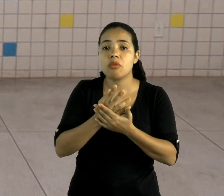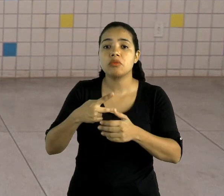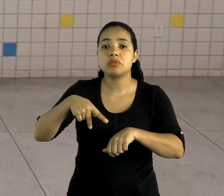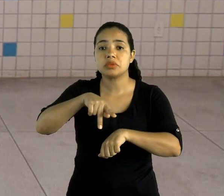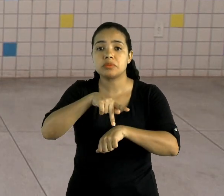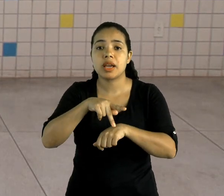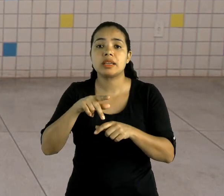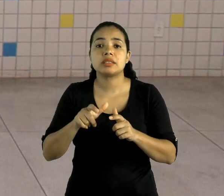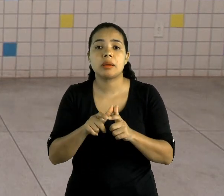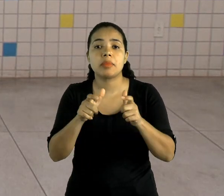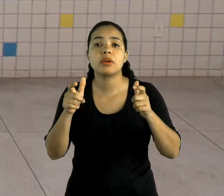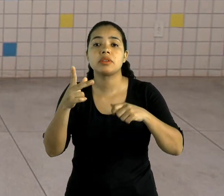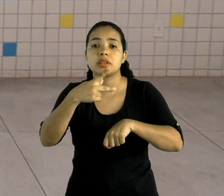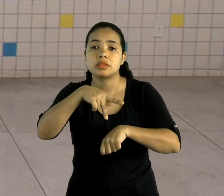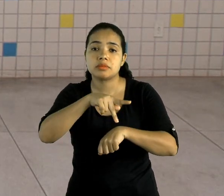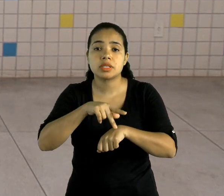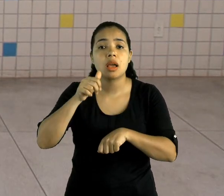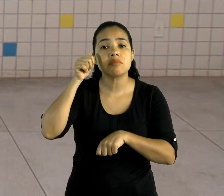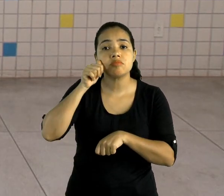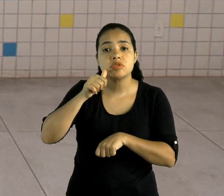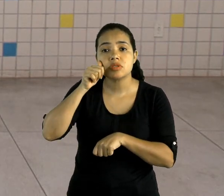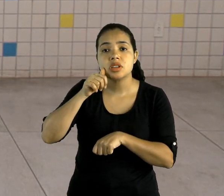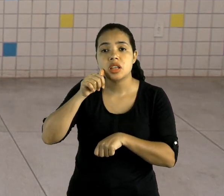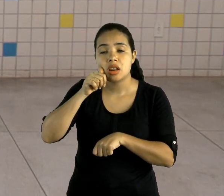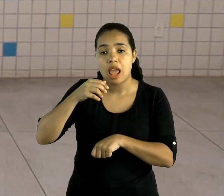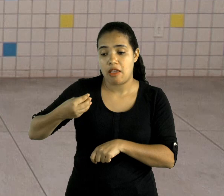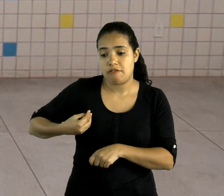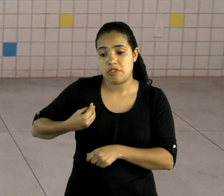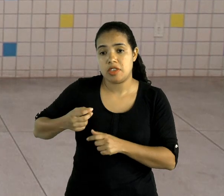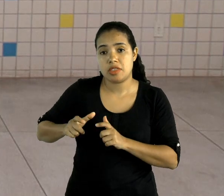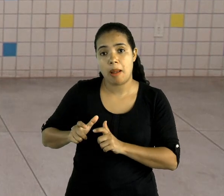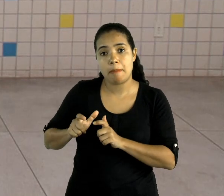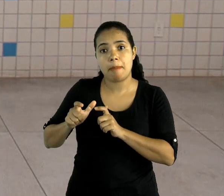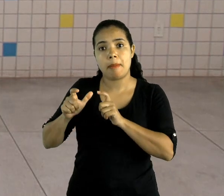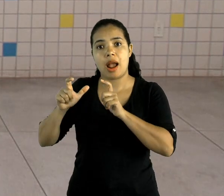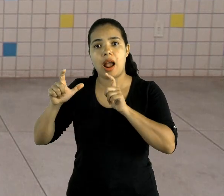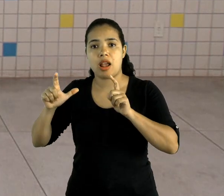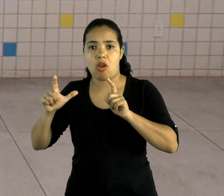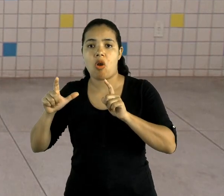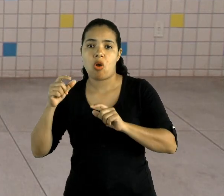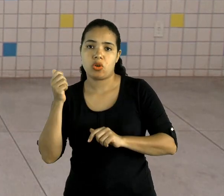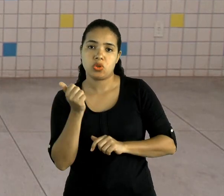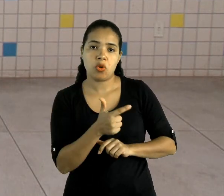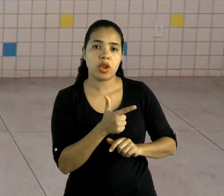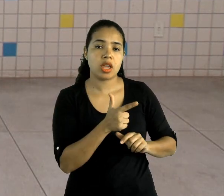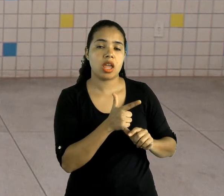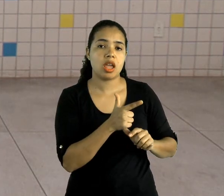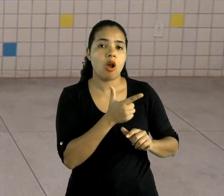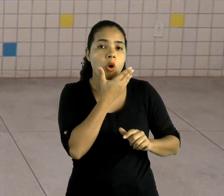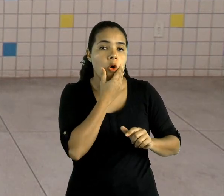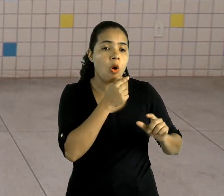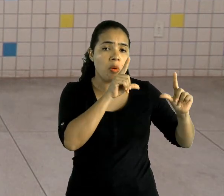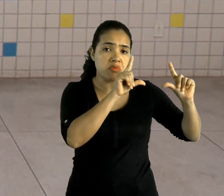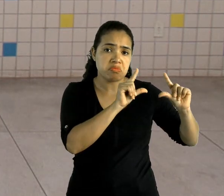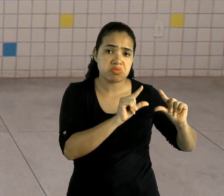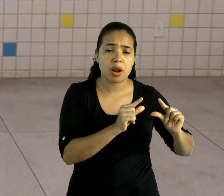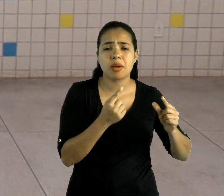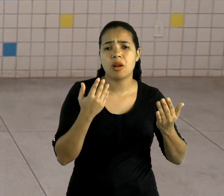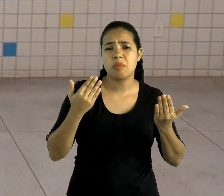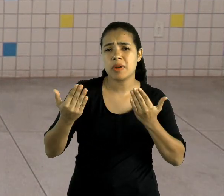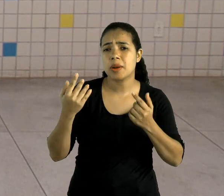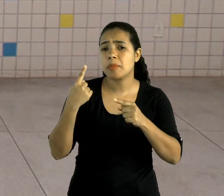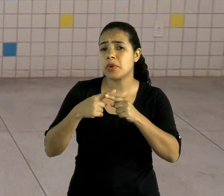dos países, as mulheres elas têm uma expectativa de vida maior que a dos homens. Por que isso acontece? Dois